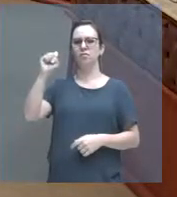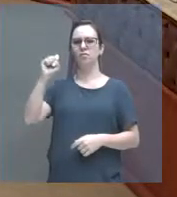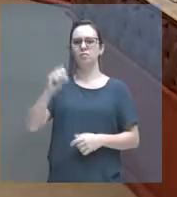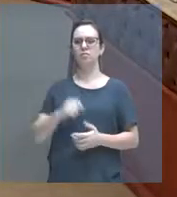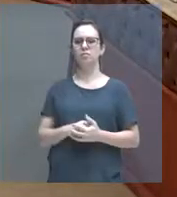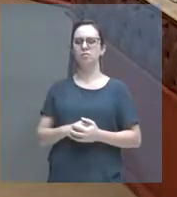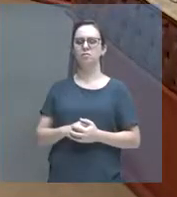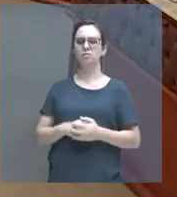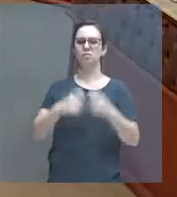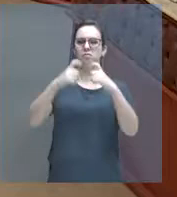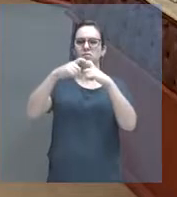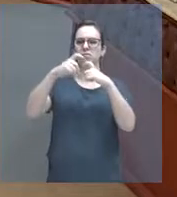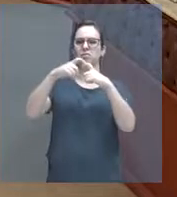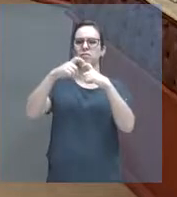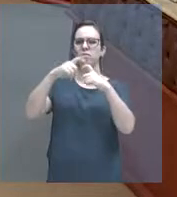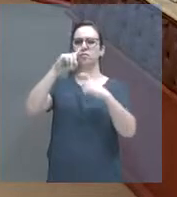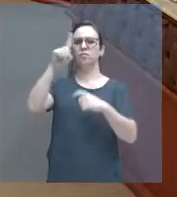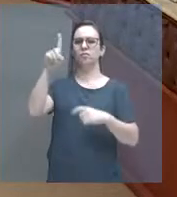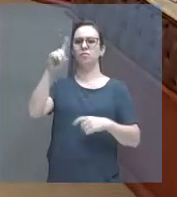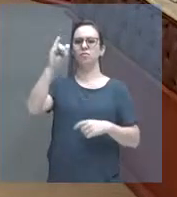Correia,